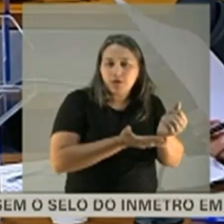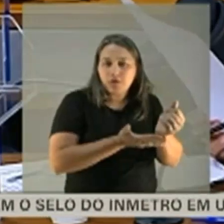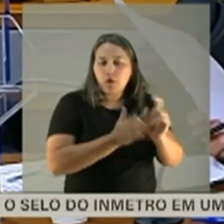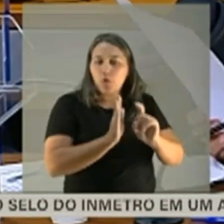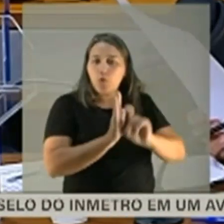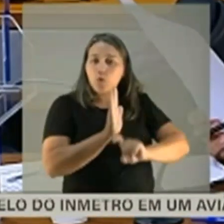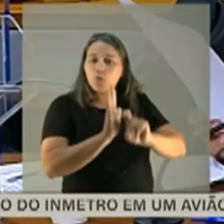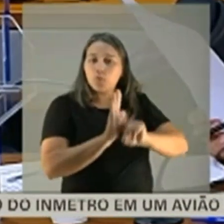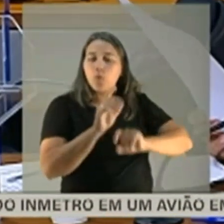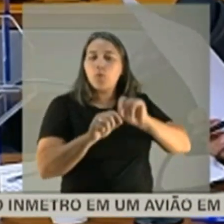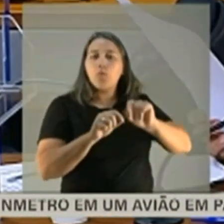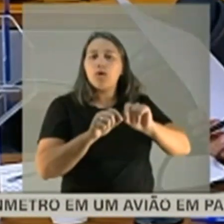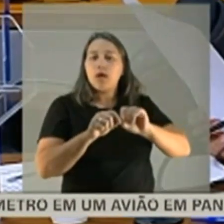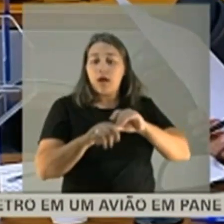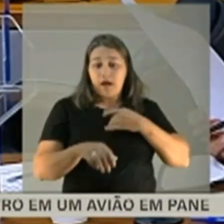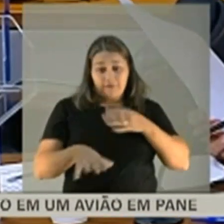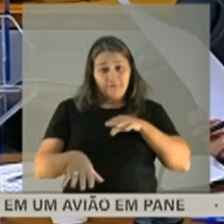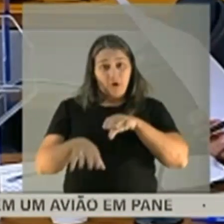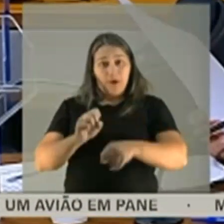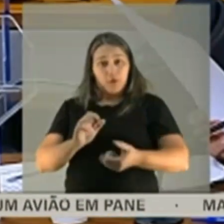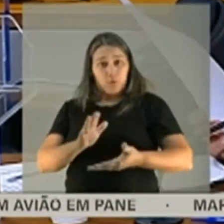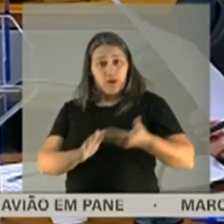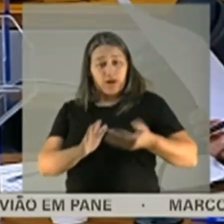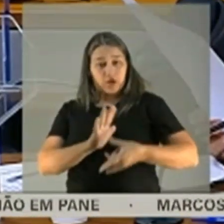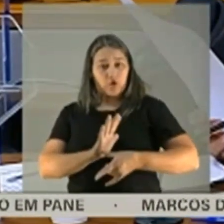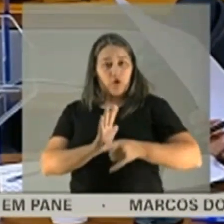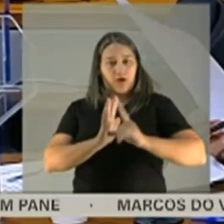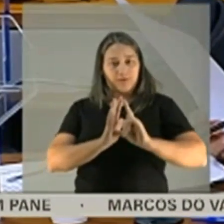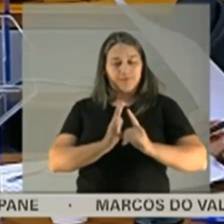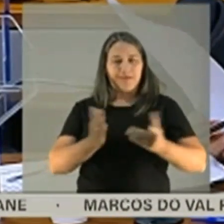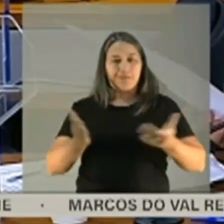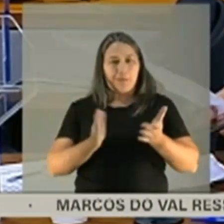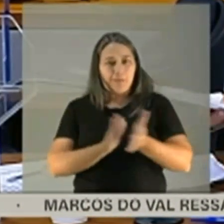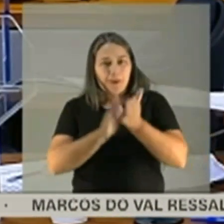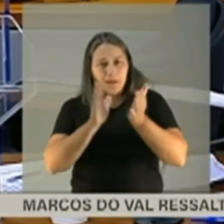gastos da formatura. Dr. Bezerra de Menezes, parabéns ao trabalho de vocês. Muito obrigado.